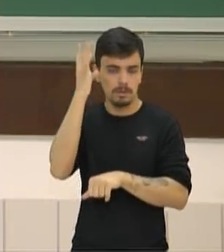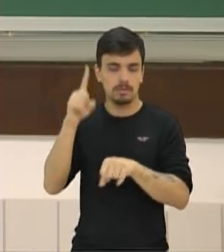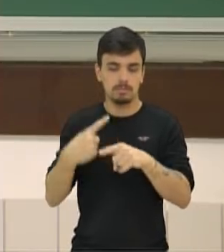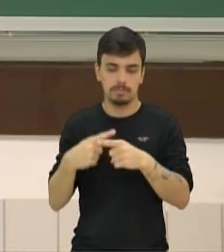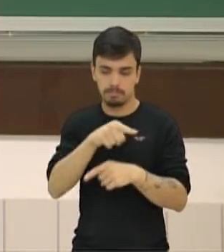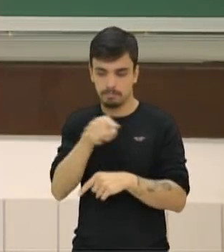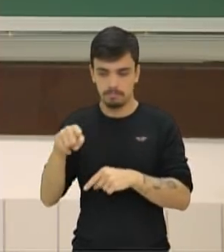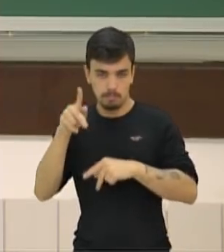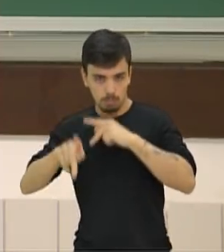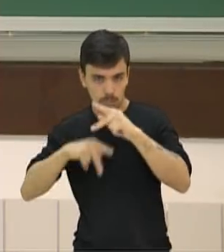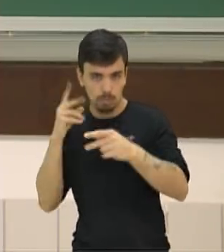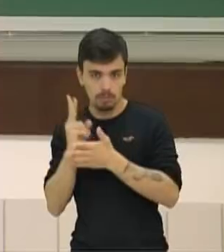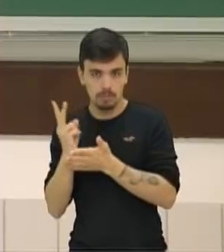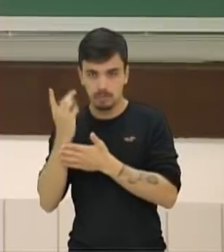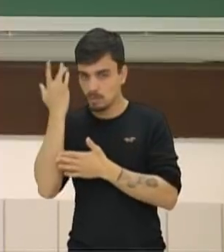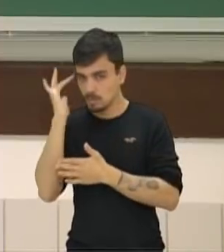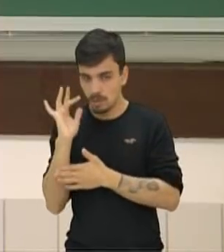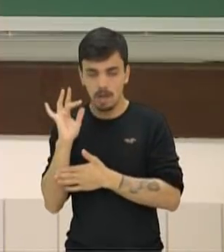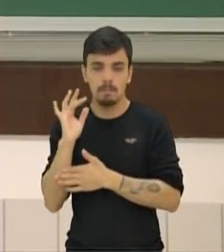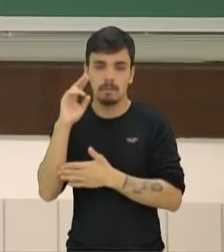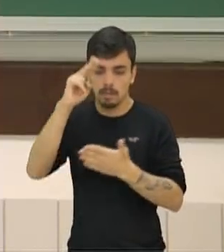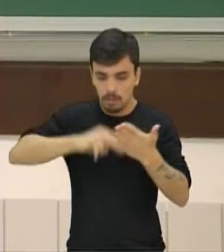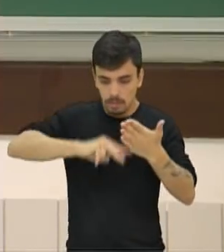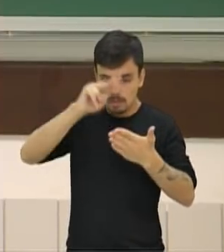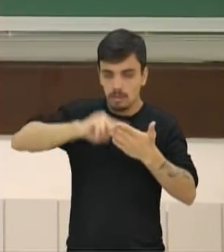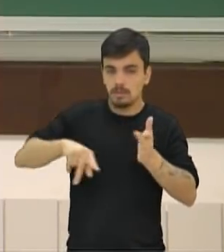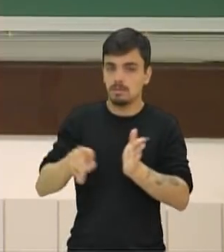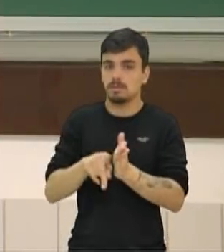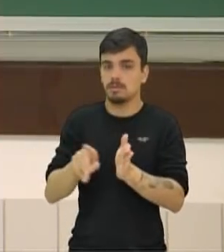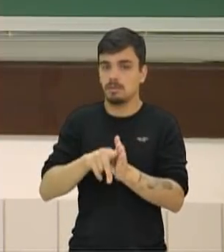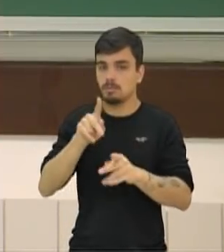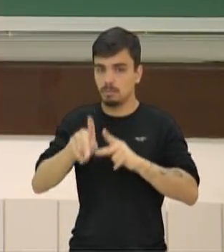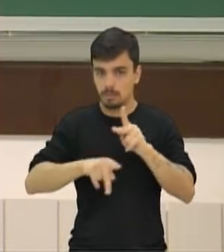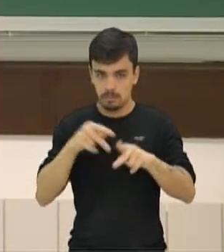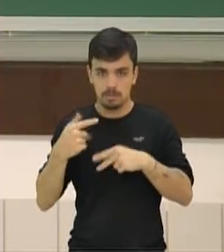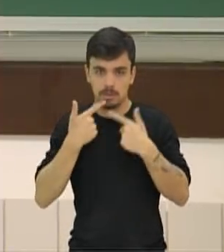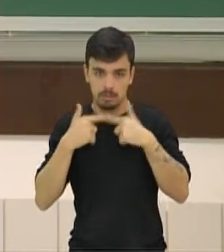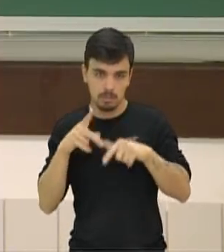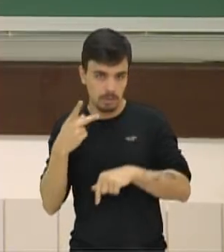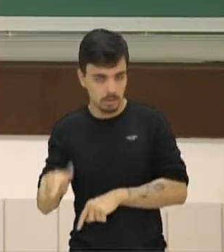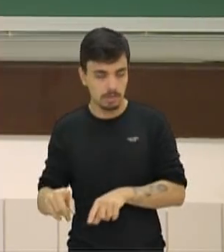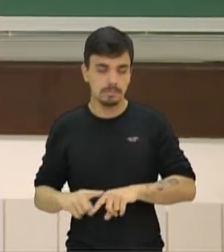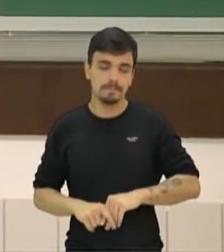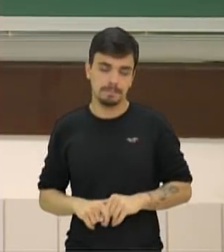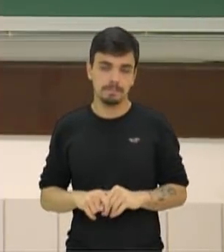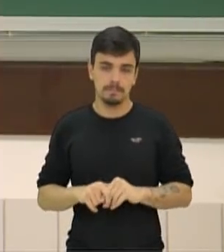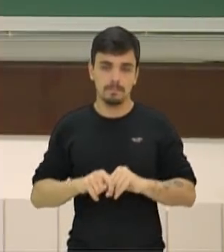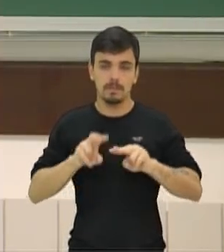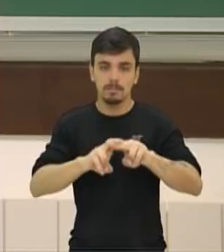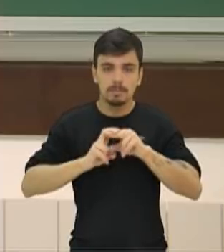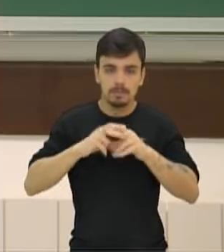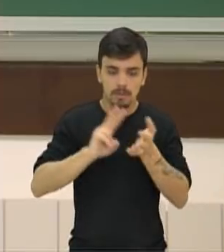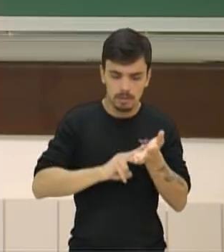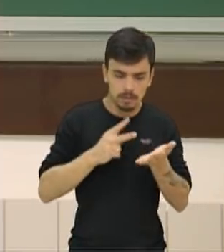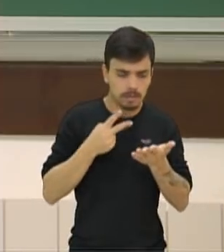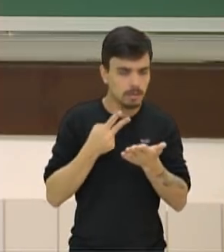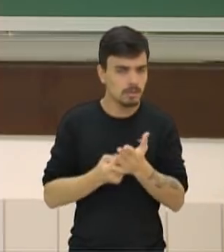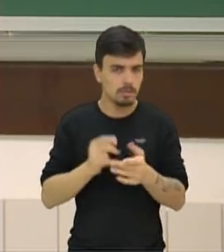saberiam ler, né, se não fosse ali naquela língua, na língua dos povos indígenas. Então, eles transcreveram esses textos